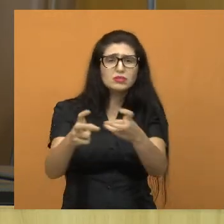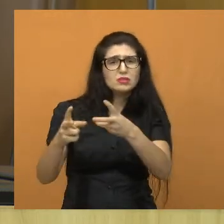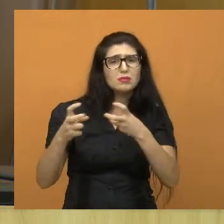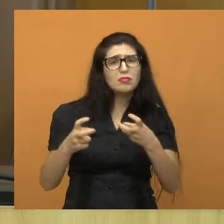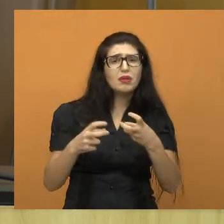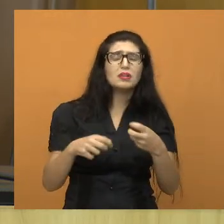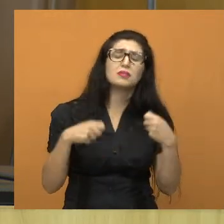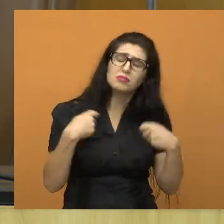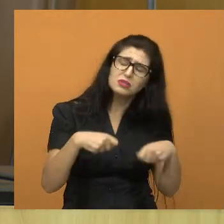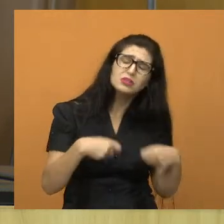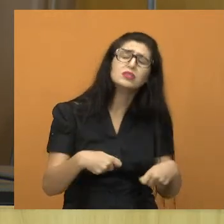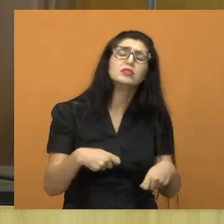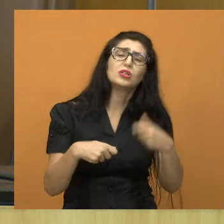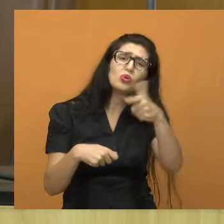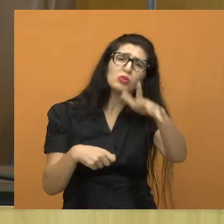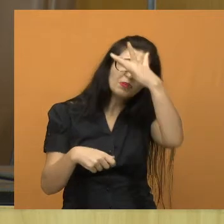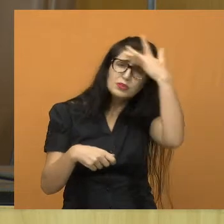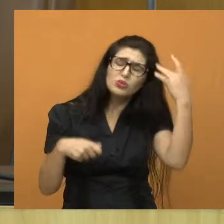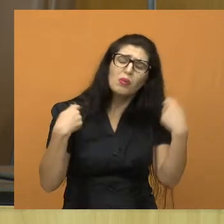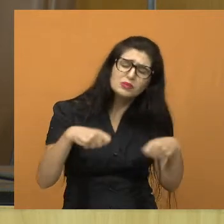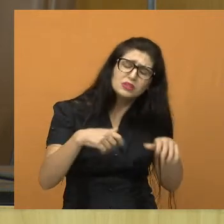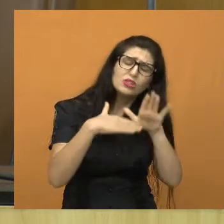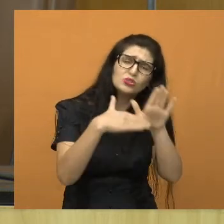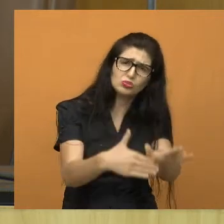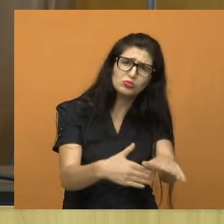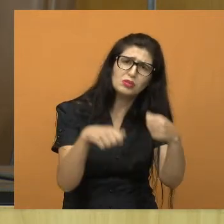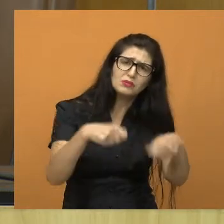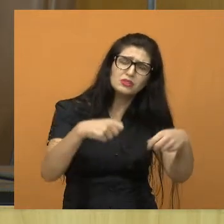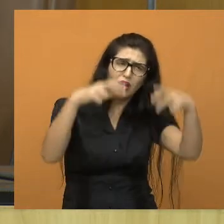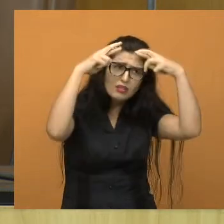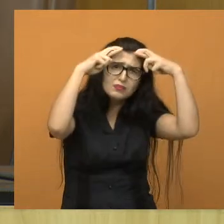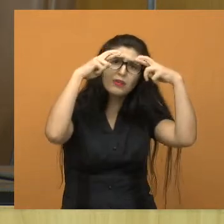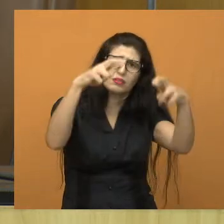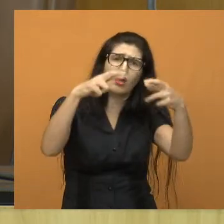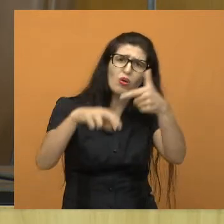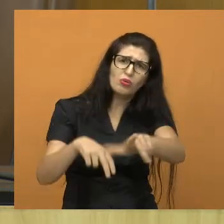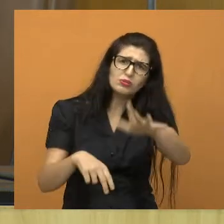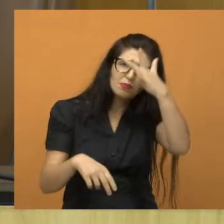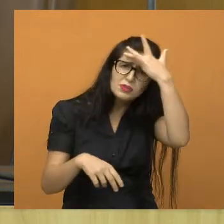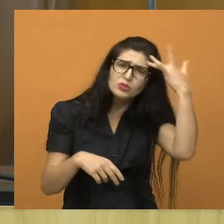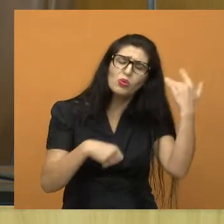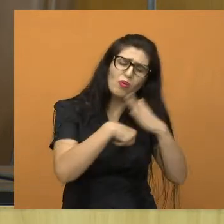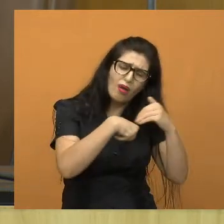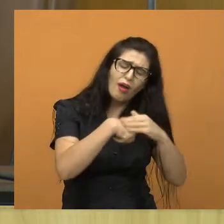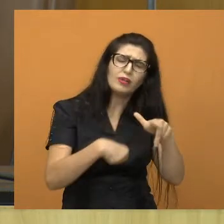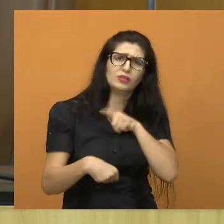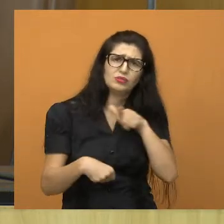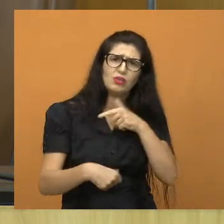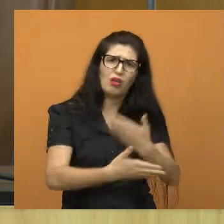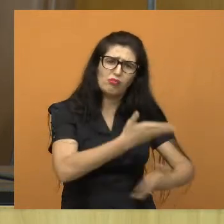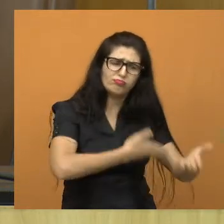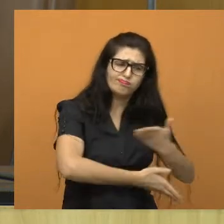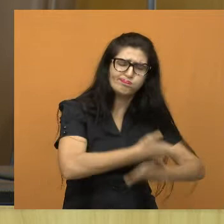né? Respeito às pessoas, porque eu costumo dizer que a gente não consegue quantificar, né, a dor